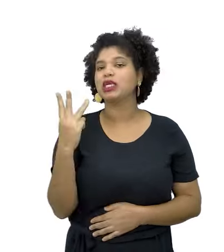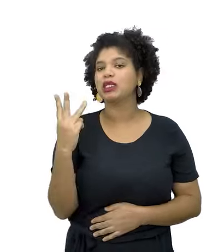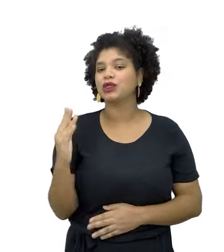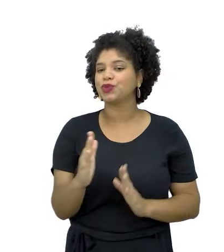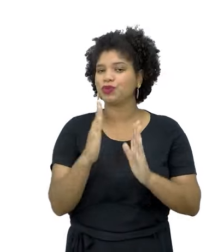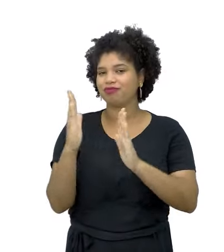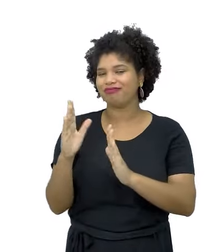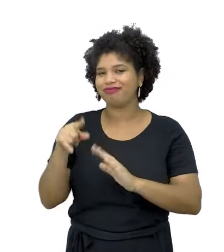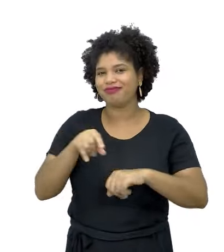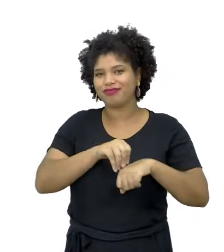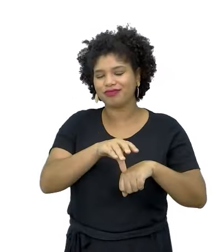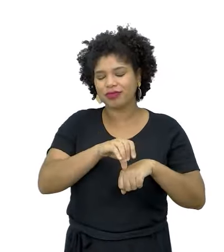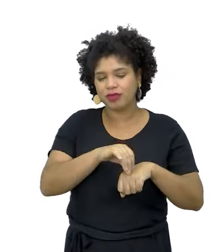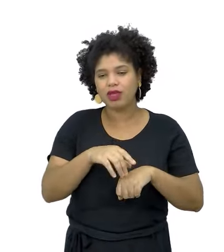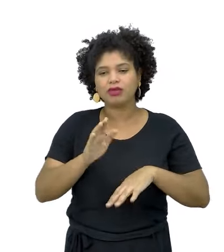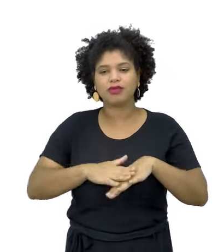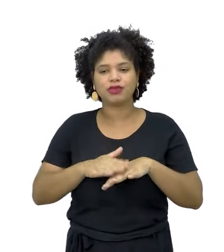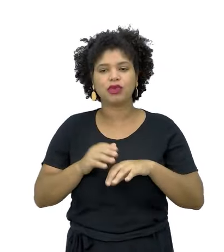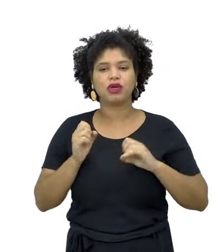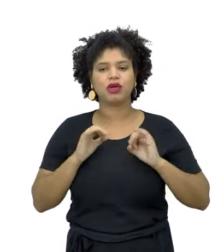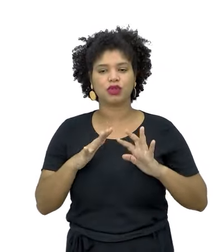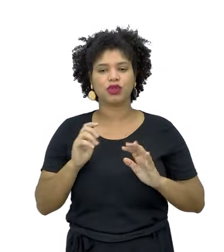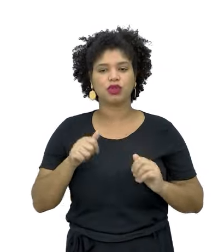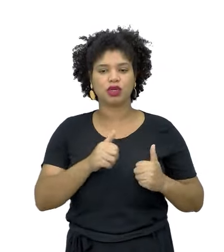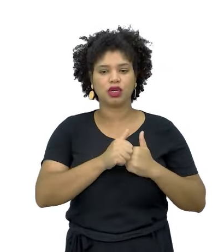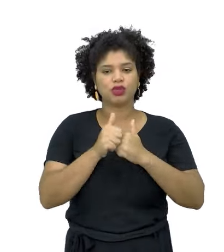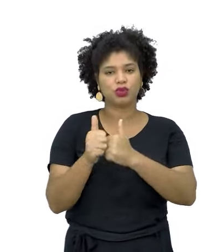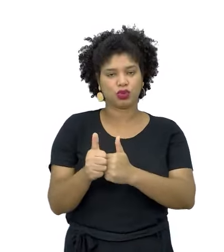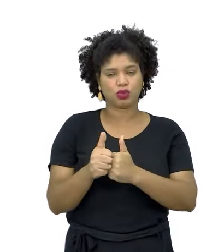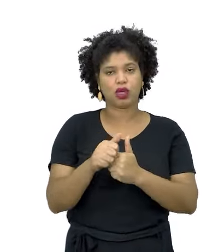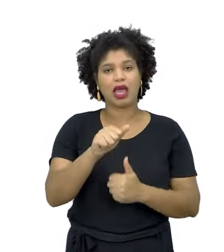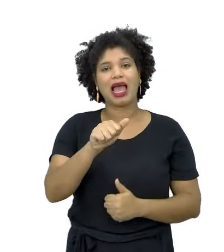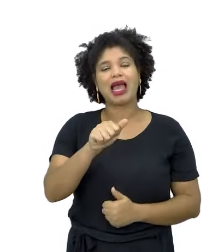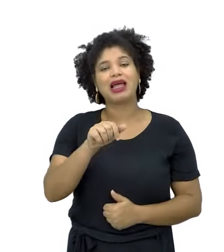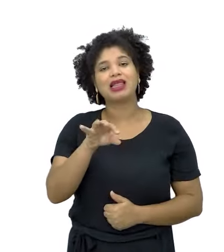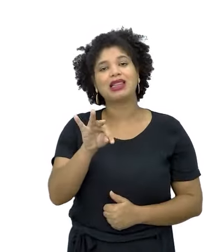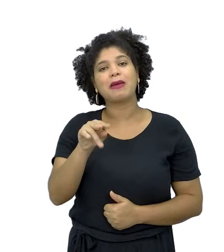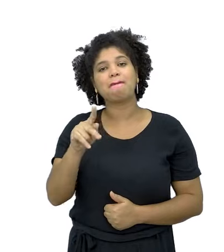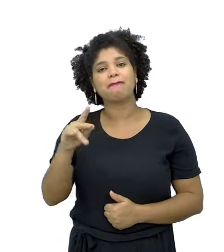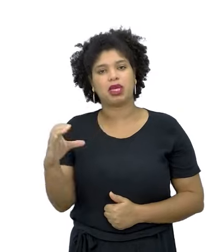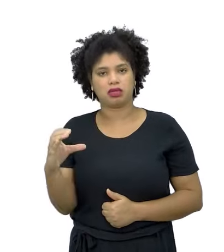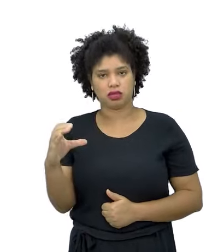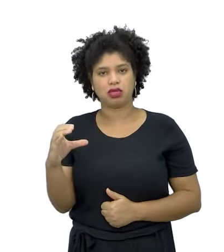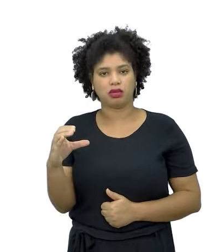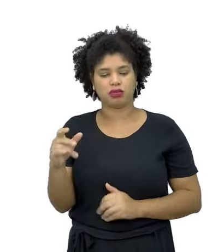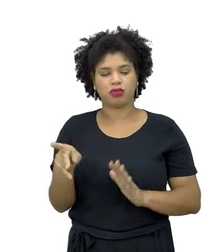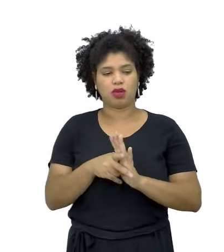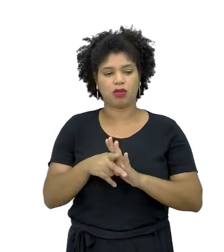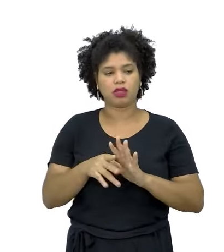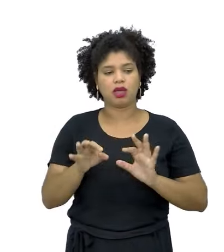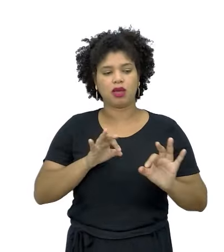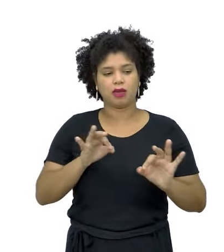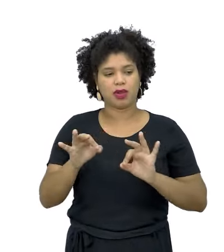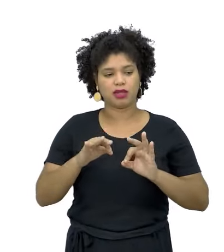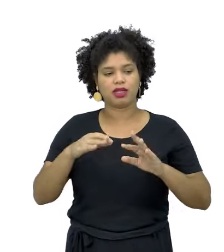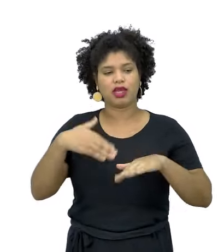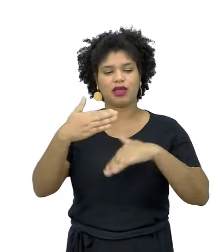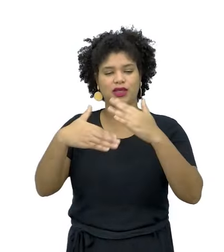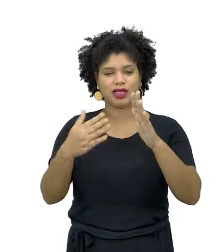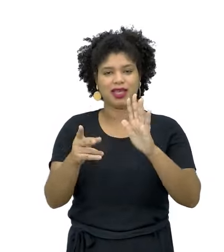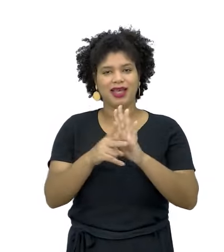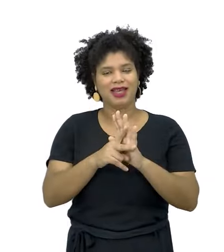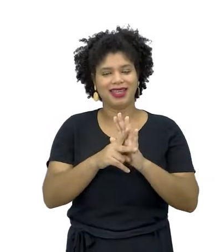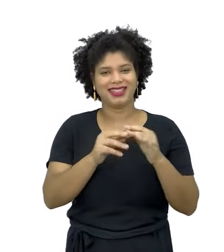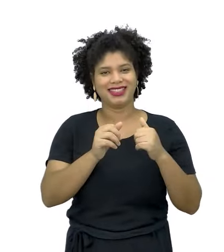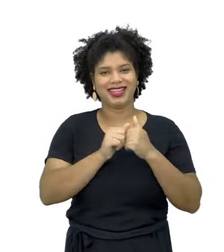é sugerir ações que poderão auxiliar vocês na TPC, durante o planejamento do desenvolvimento da